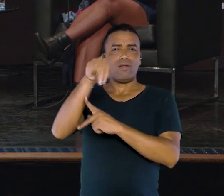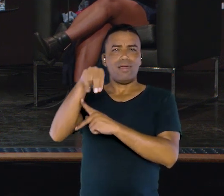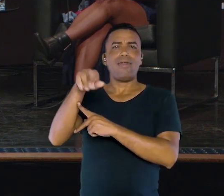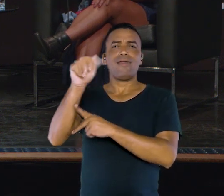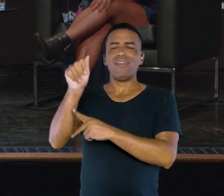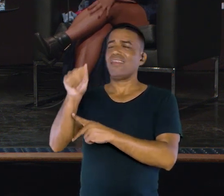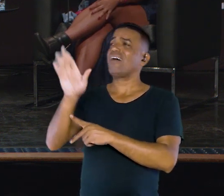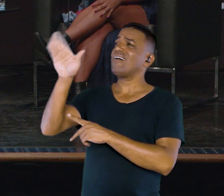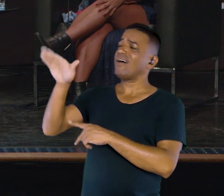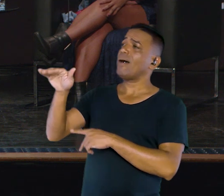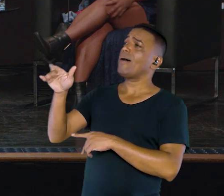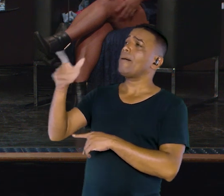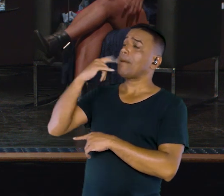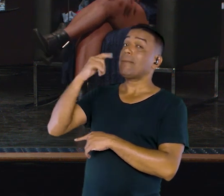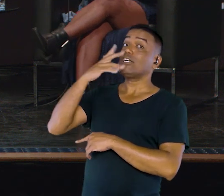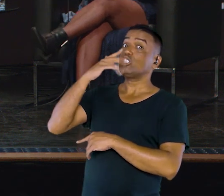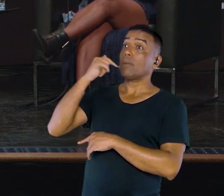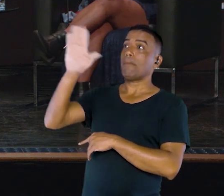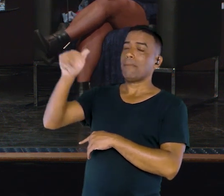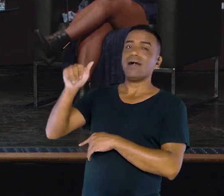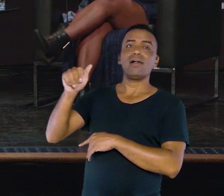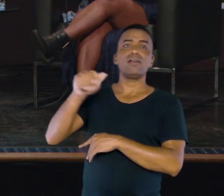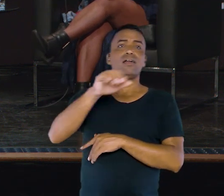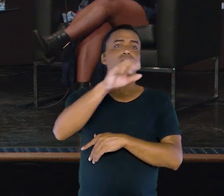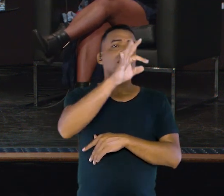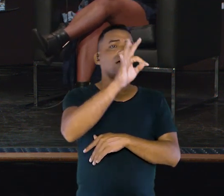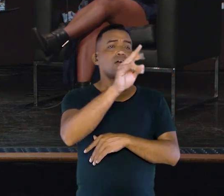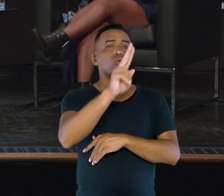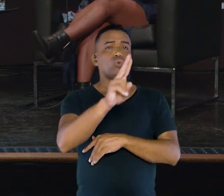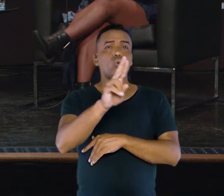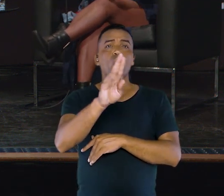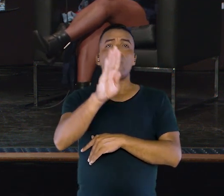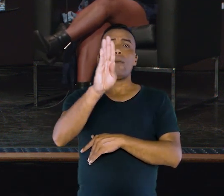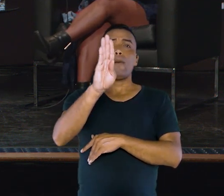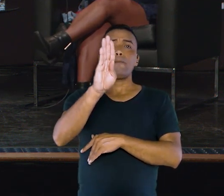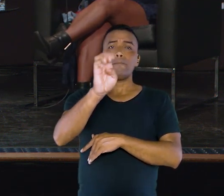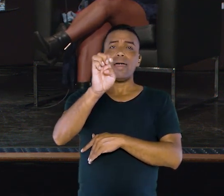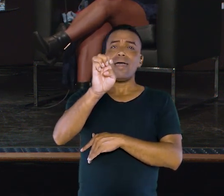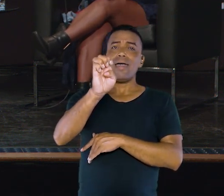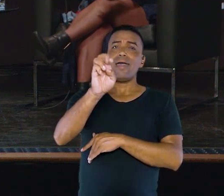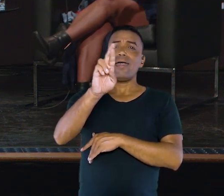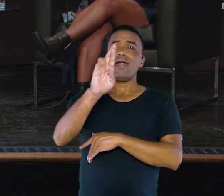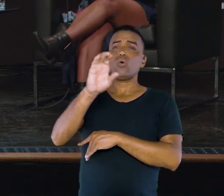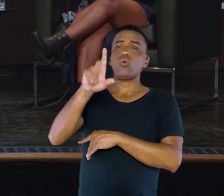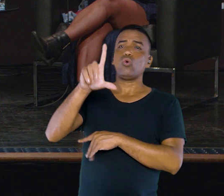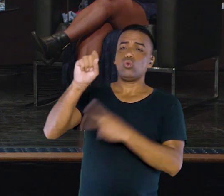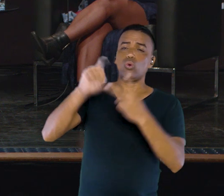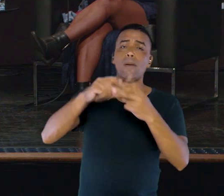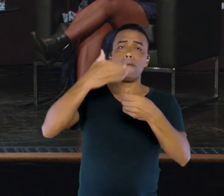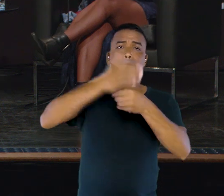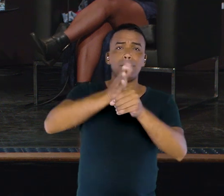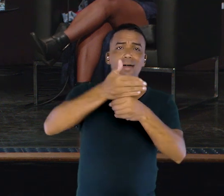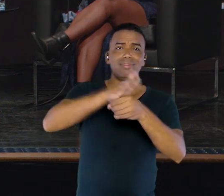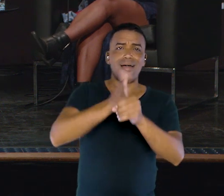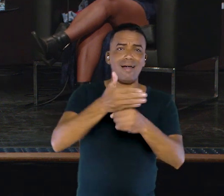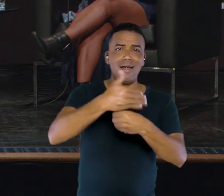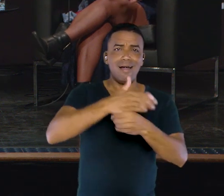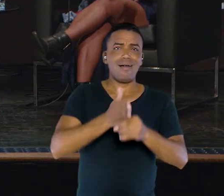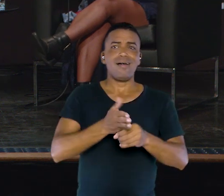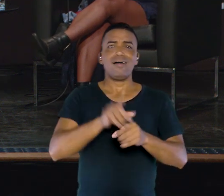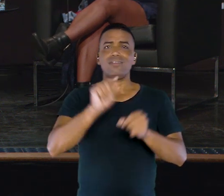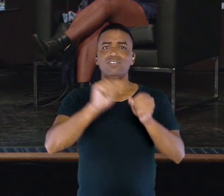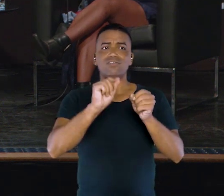assim, aí falou para o meu pai: São Francisco, os tubérculos, a batata, o durtu, vocês faziam